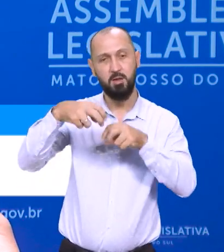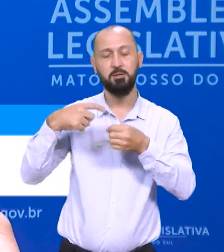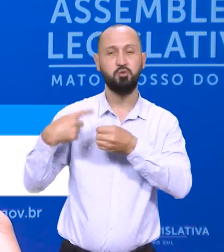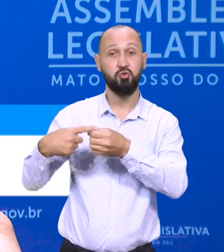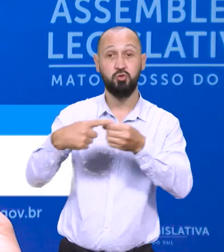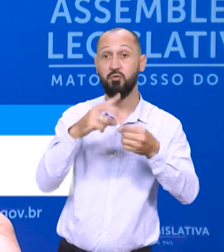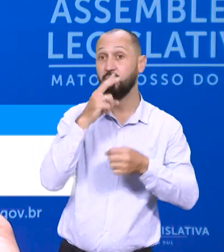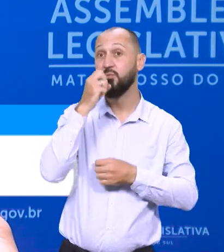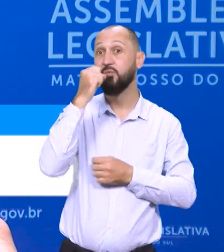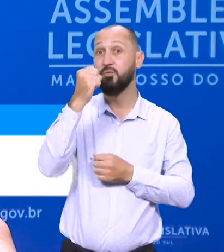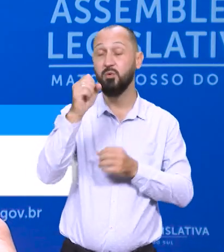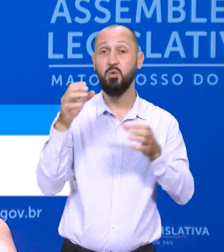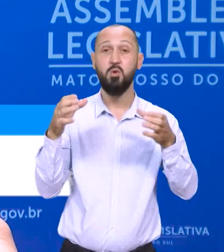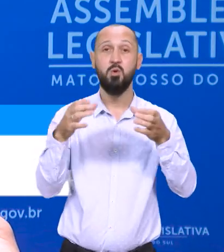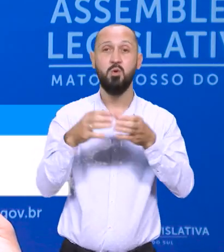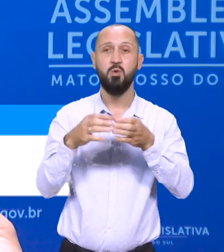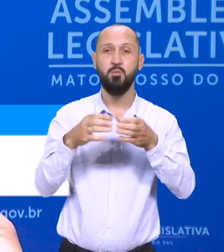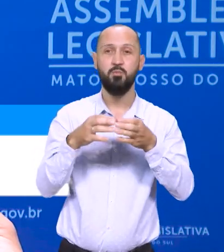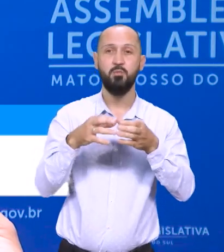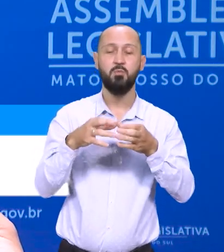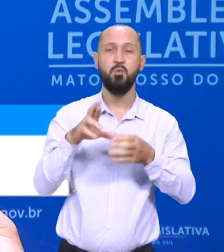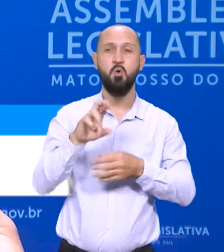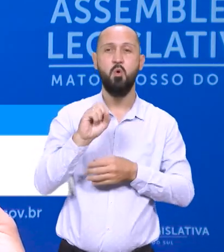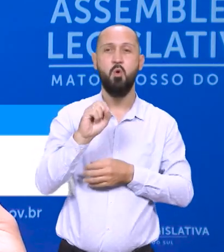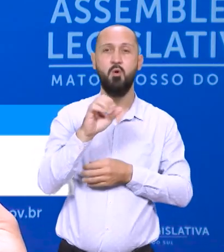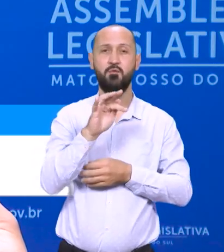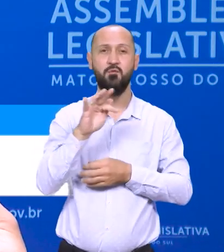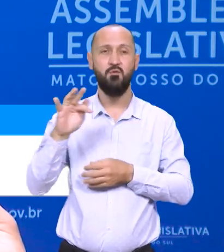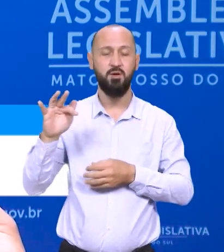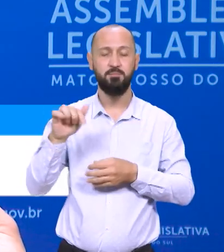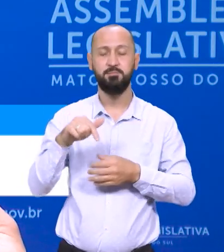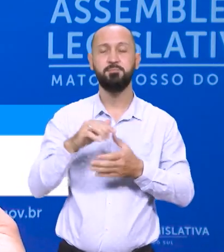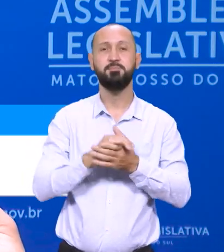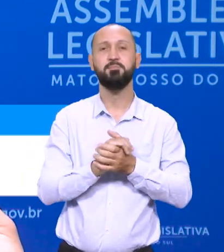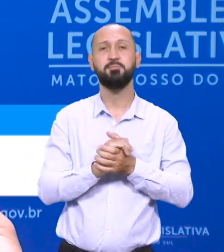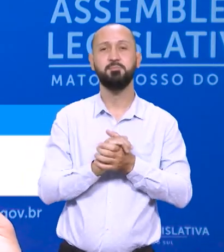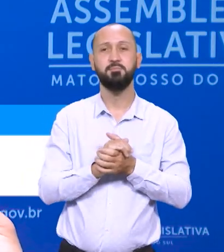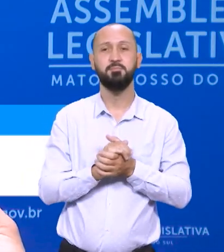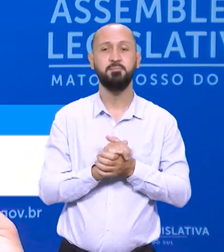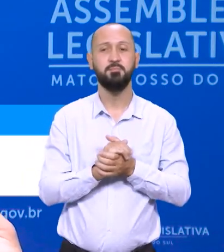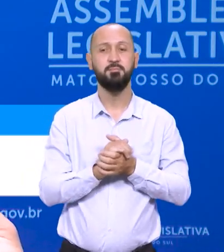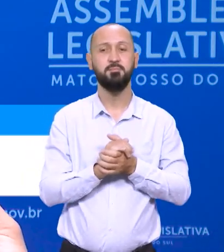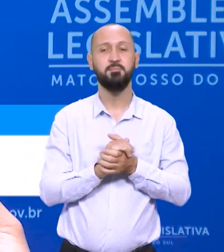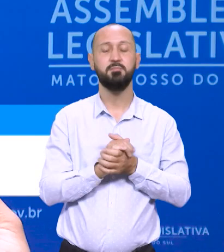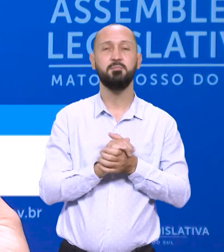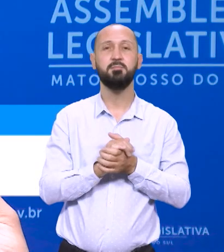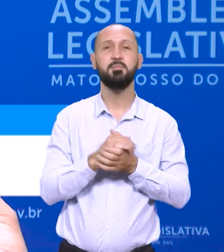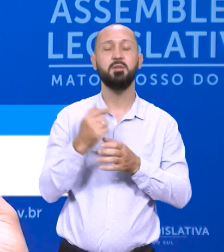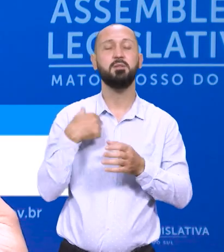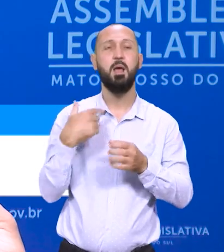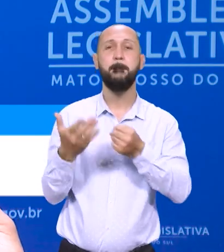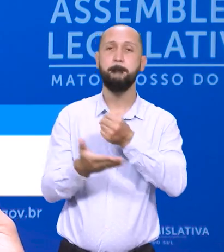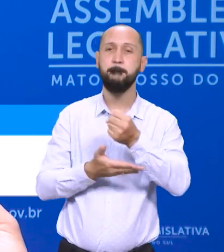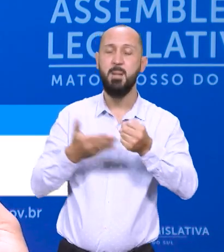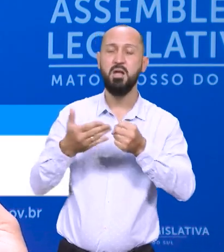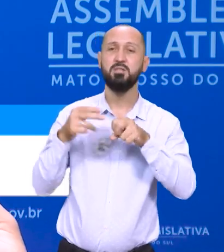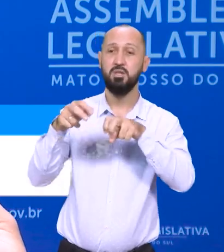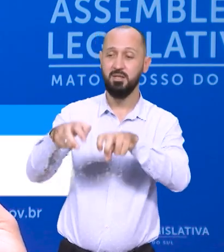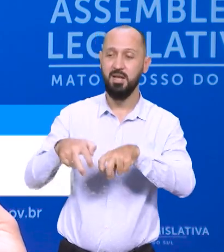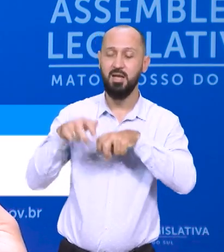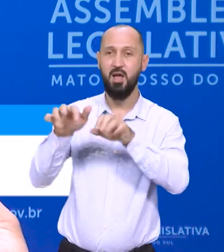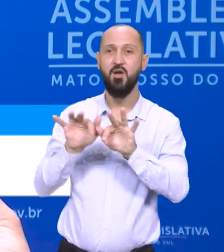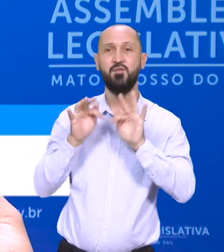nossa cidade, o grupo Hoffig é um grupo muito importante e damos muito respaldo na